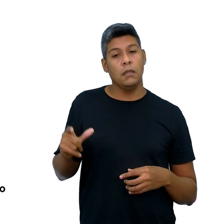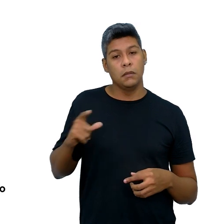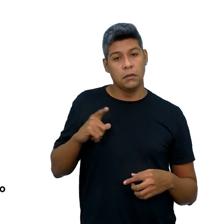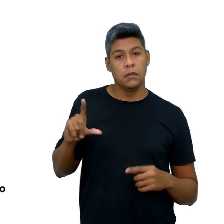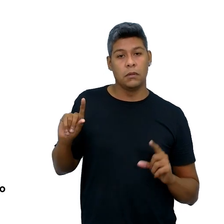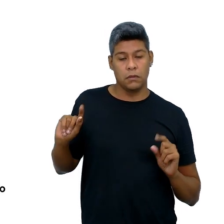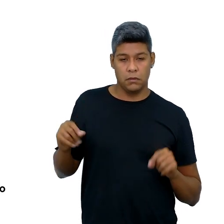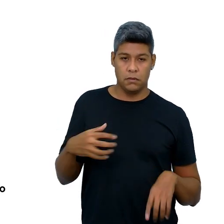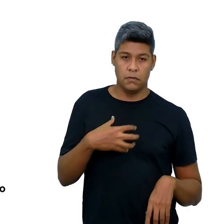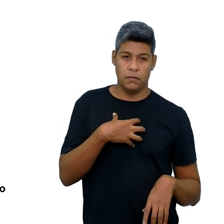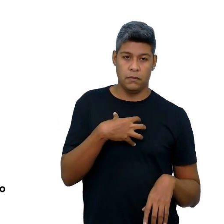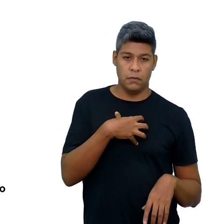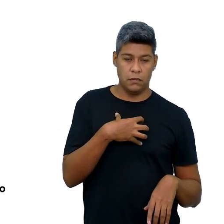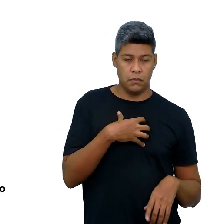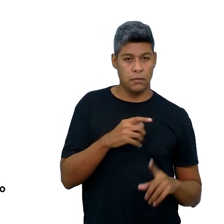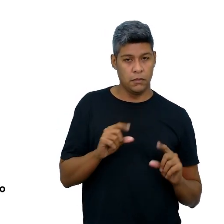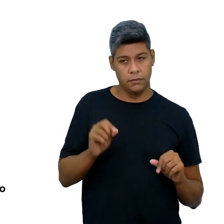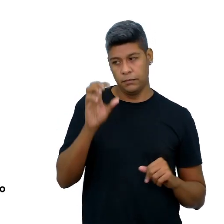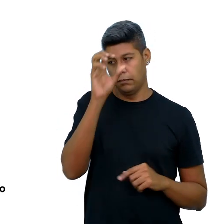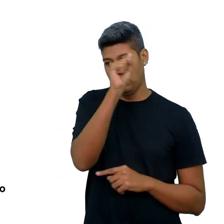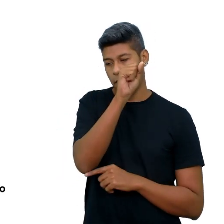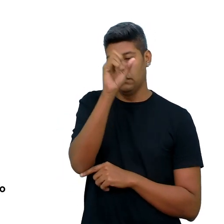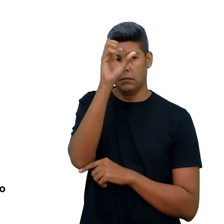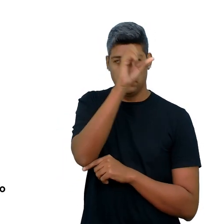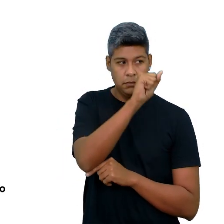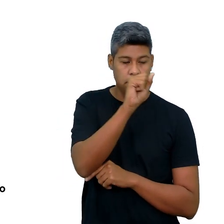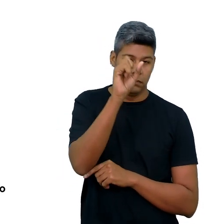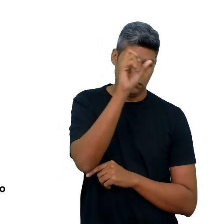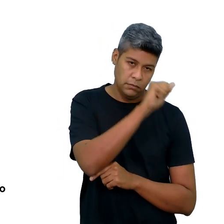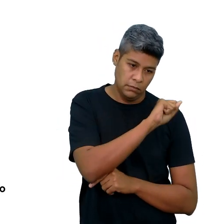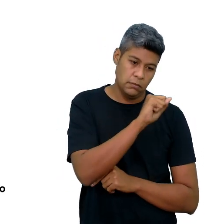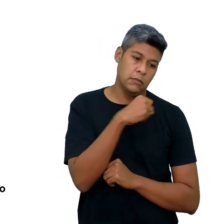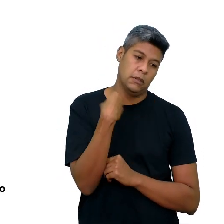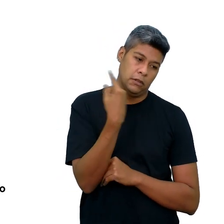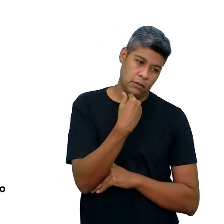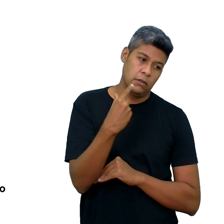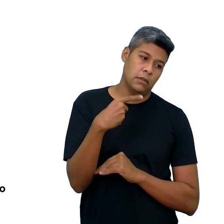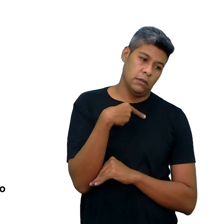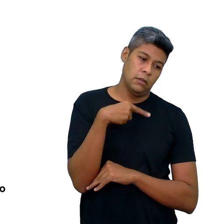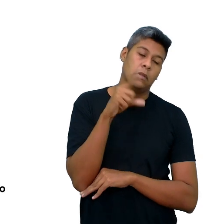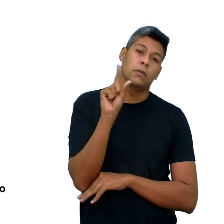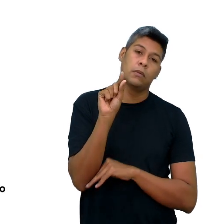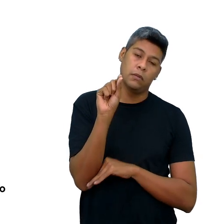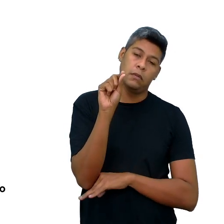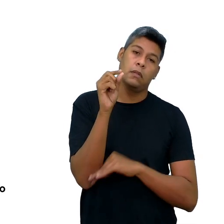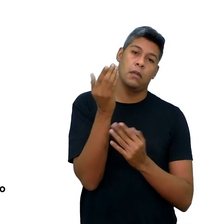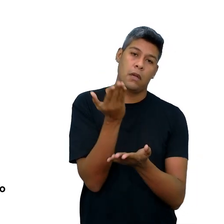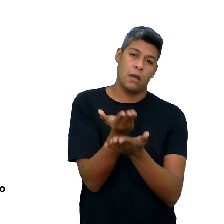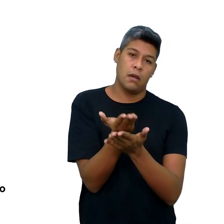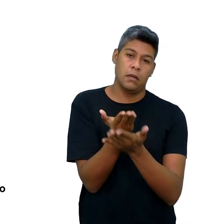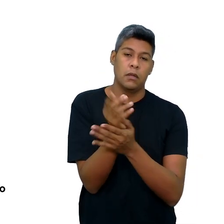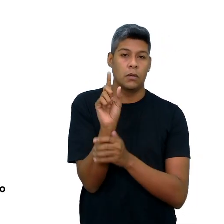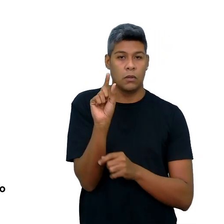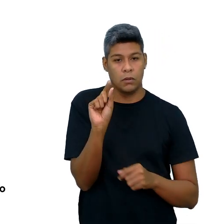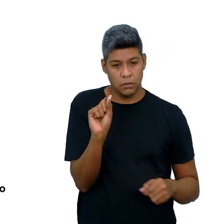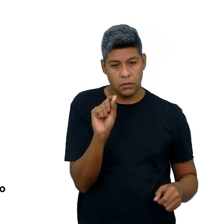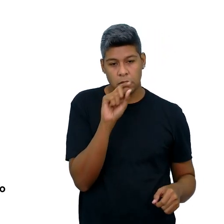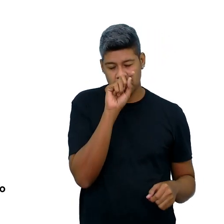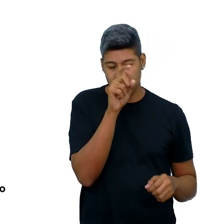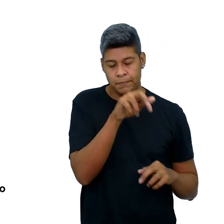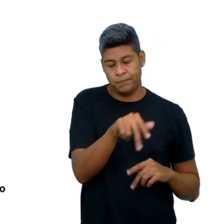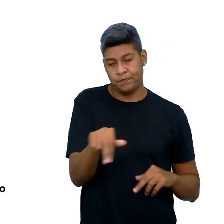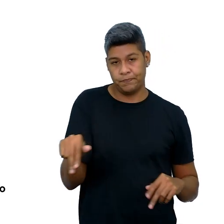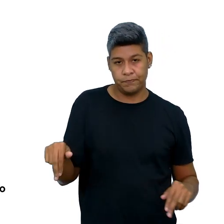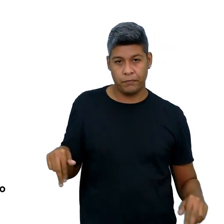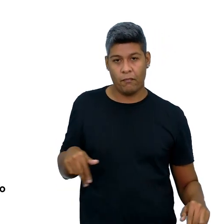uma forma de aprendizagem e nós temos aí dentro da sala de aula uma heterogeneidade, né, onde